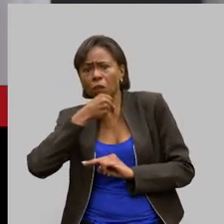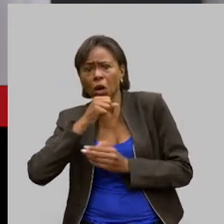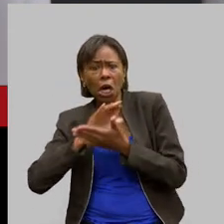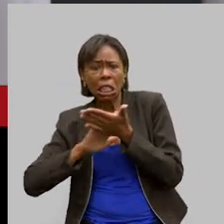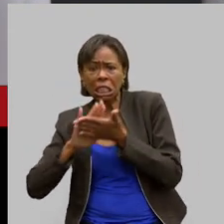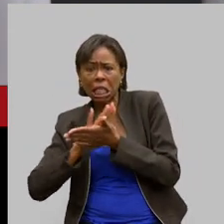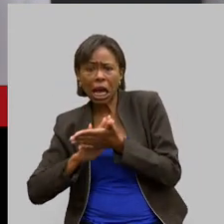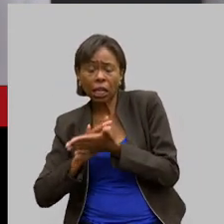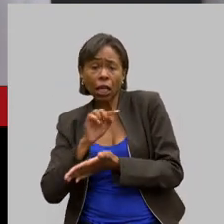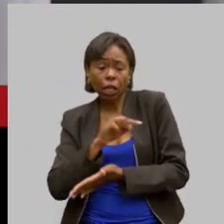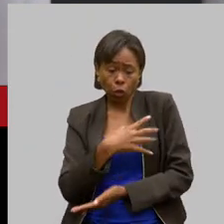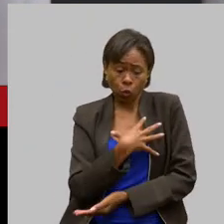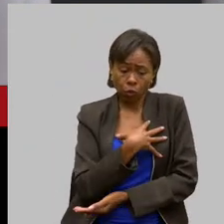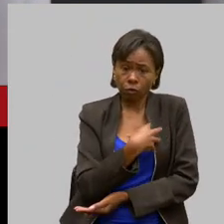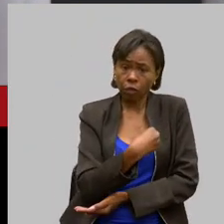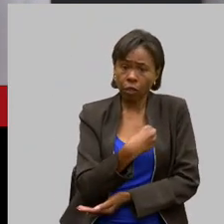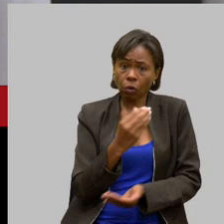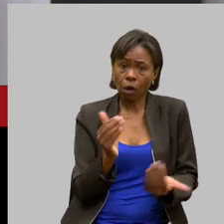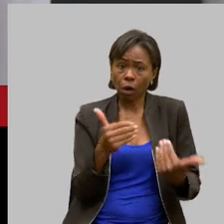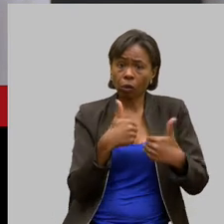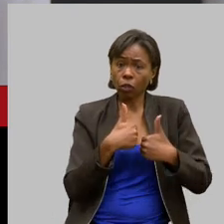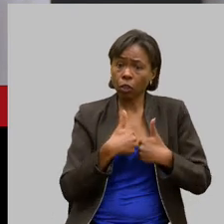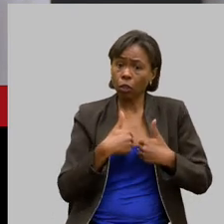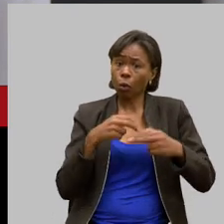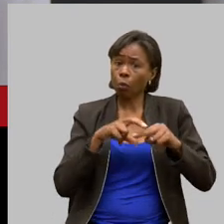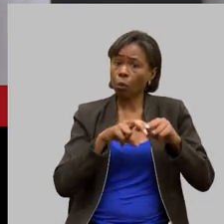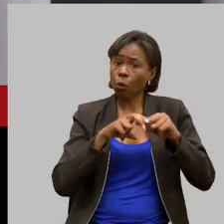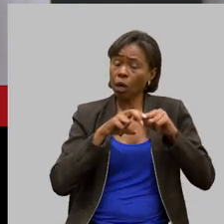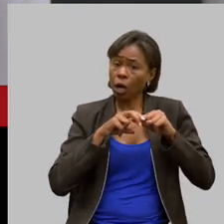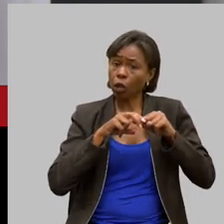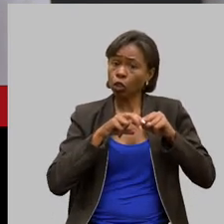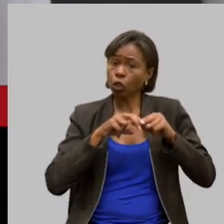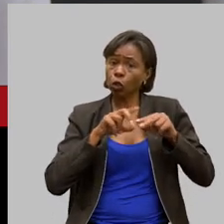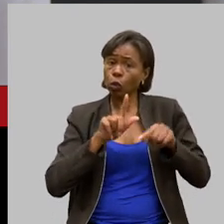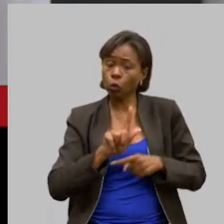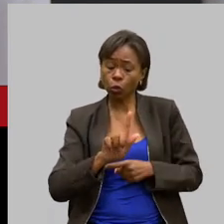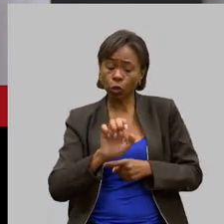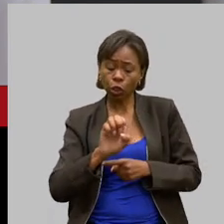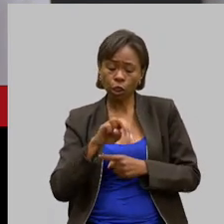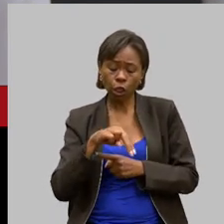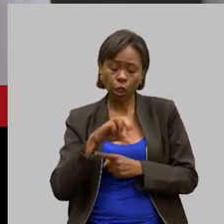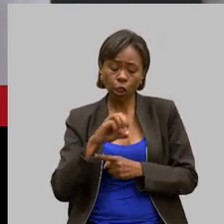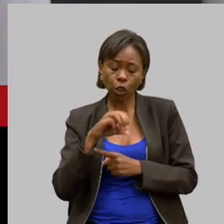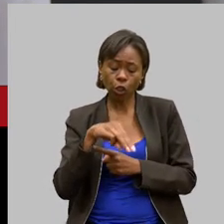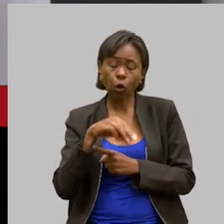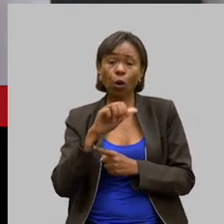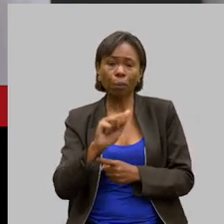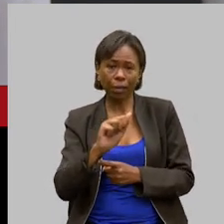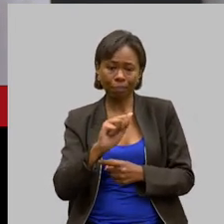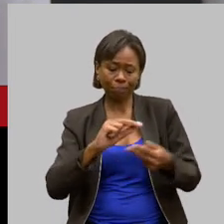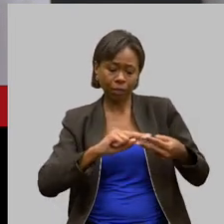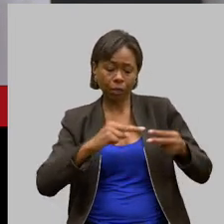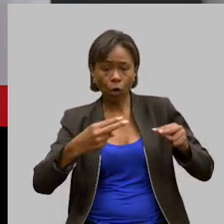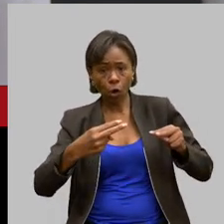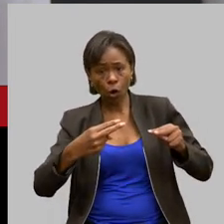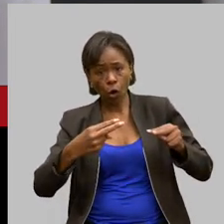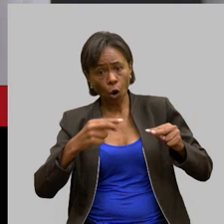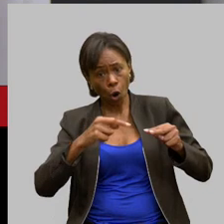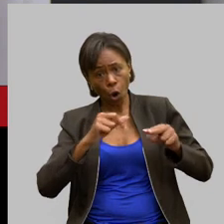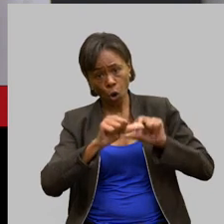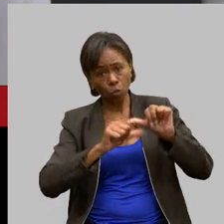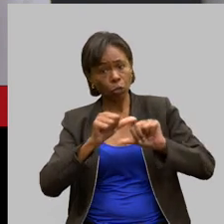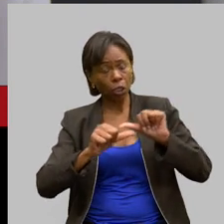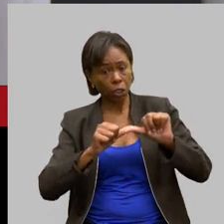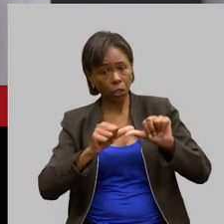autista por alterações do Genoma ou mutações genéticas dois três